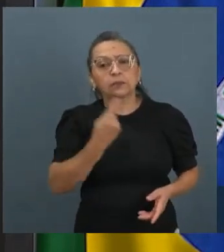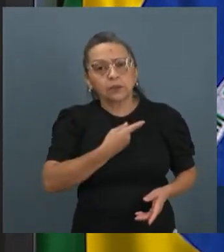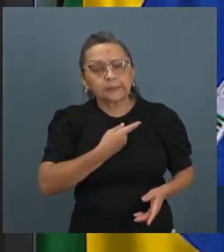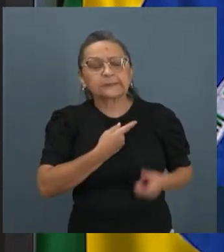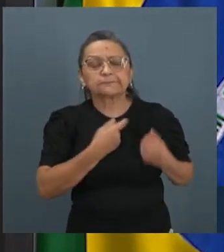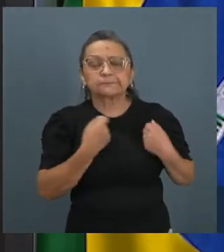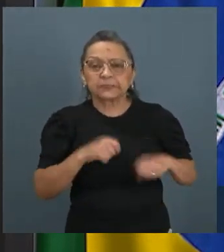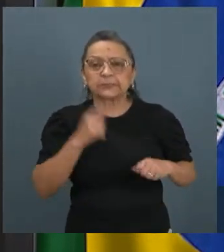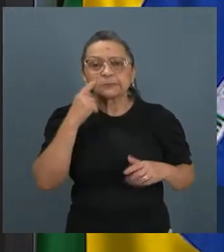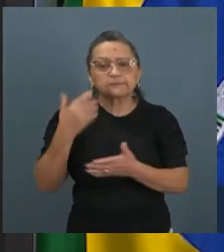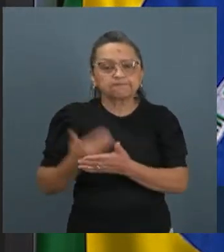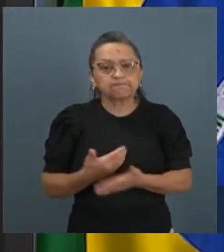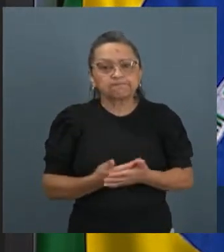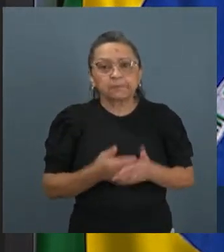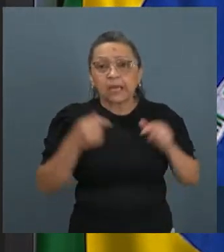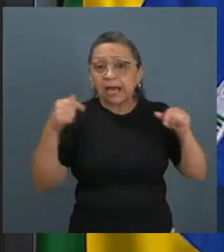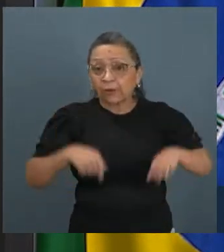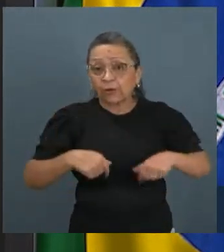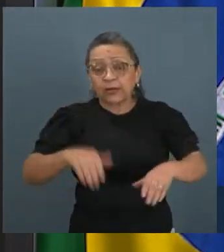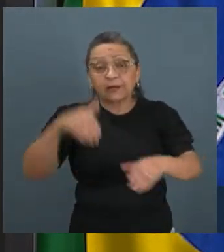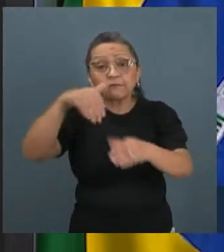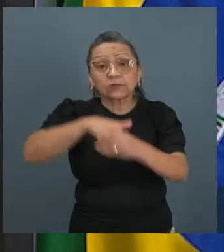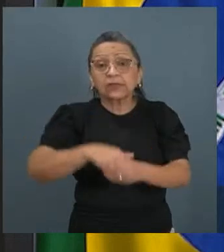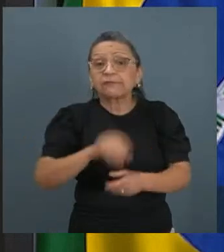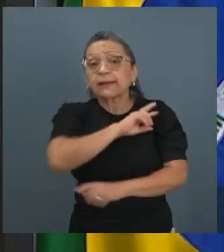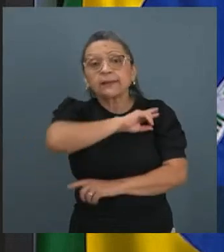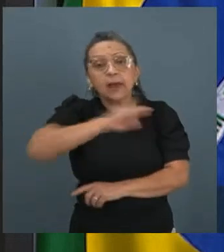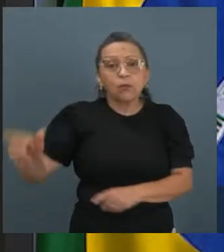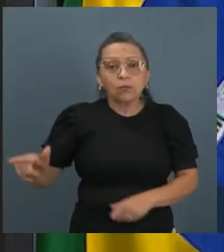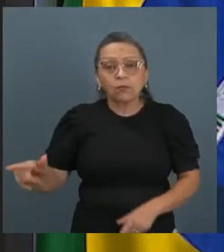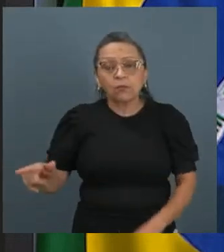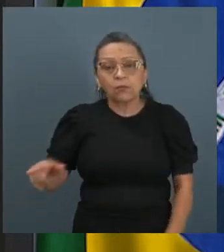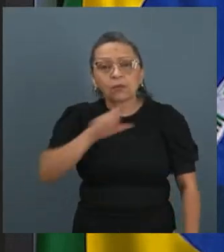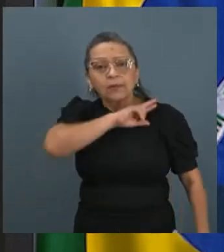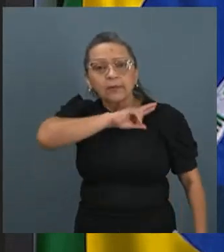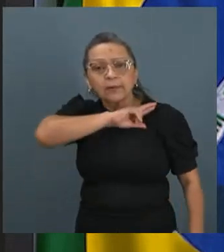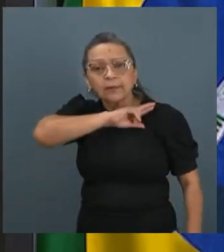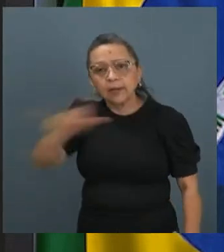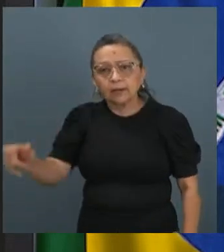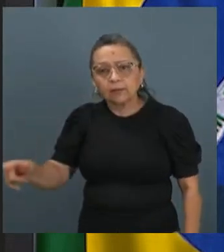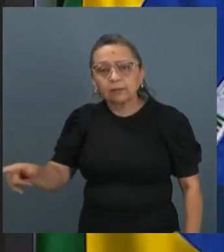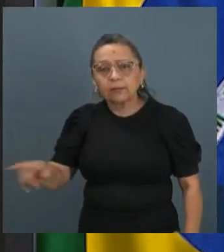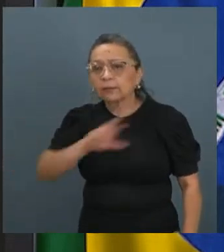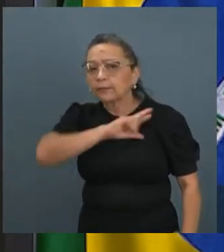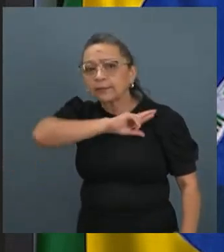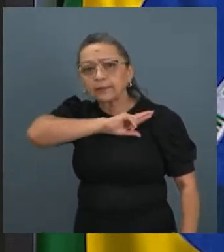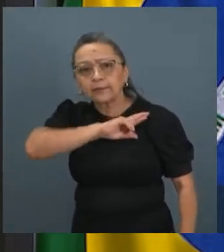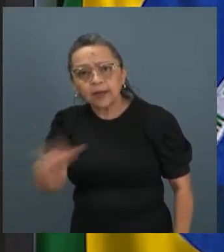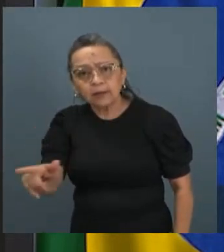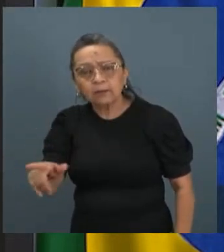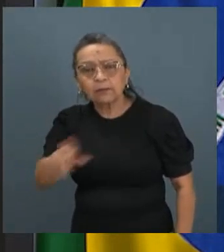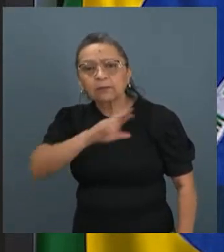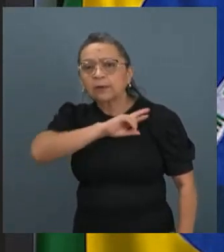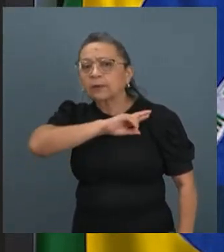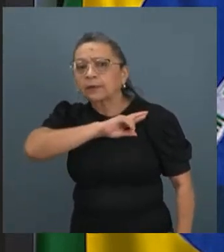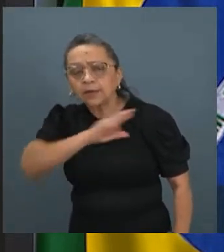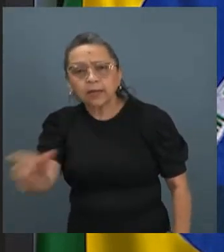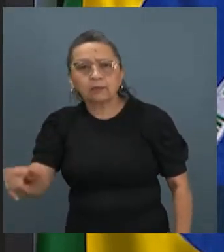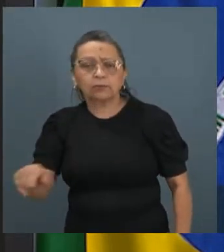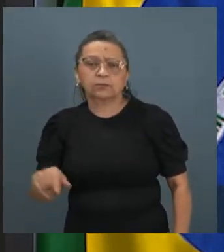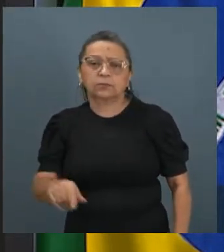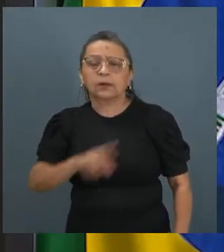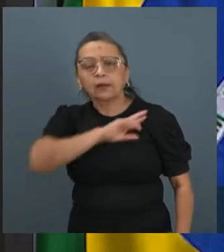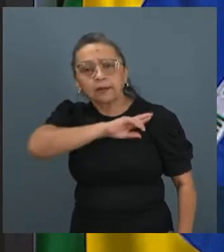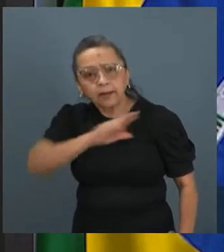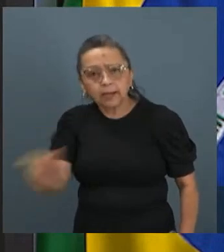possa, nessa votação, dizer não. O Senado não compactua com mais destruição no